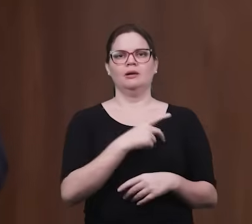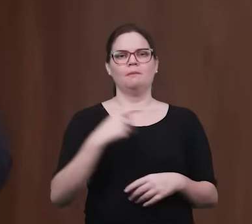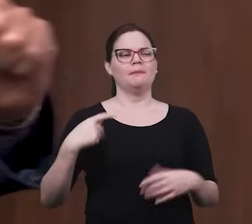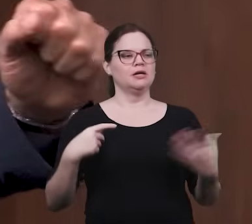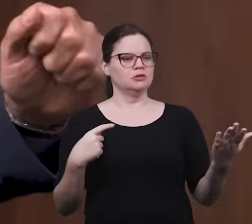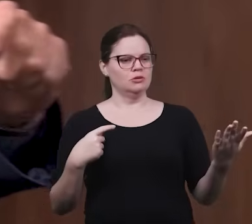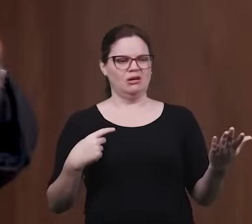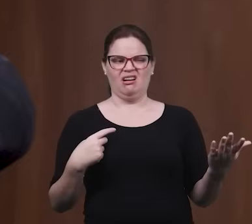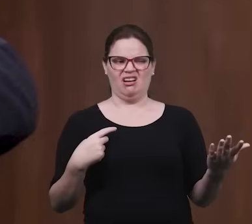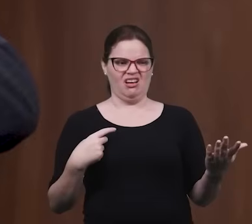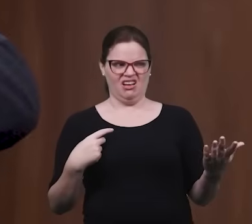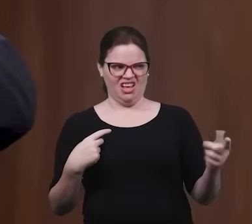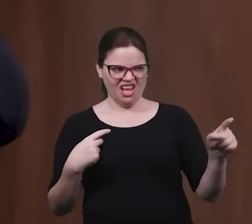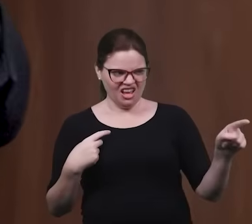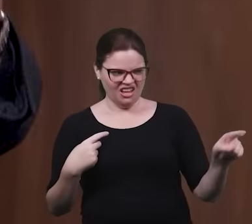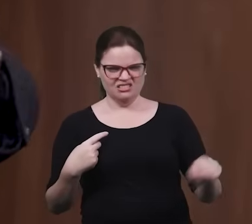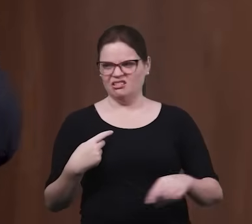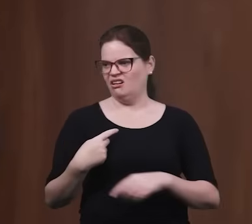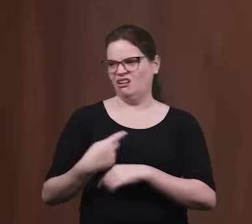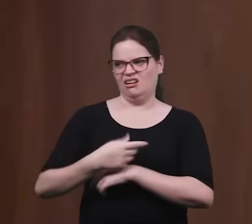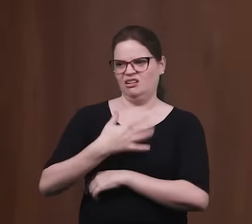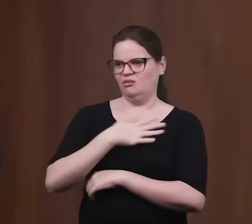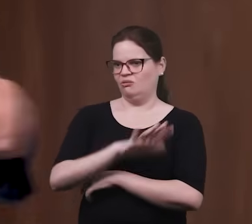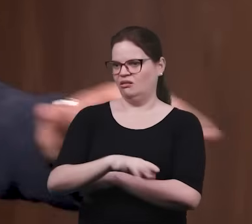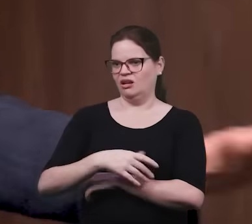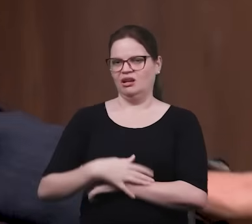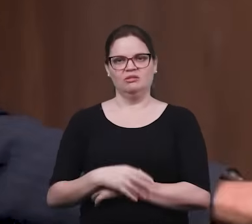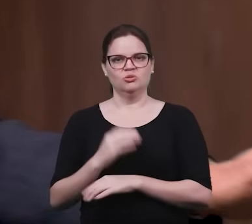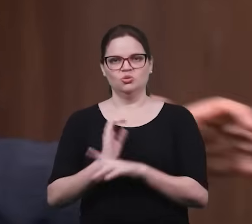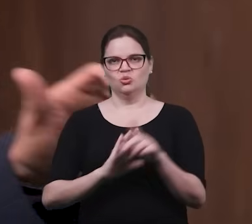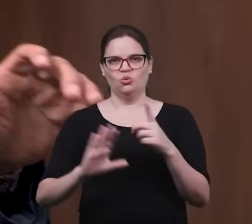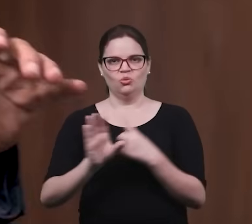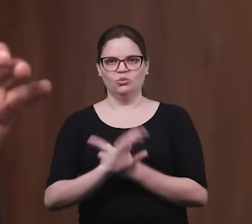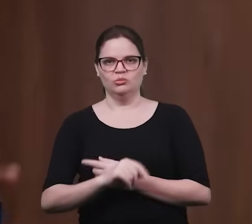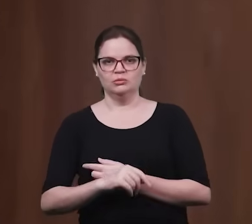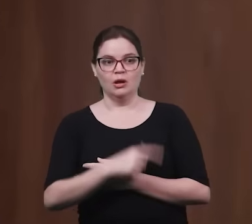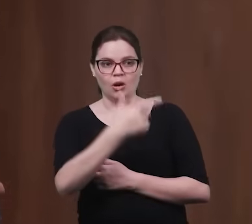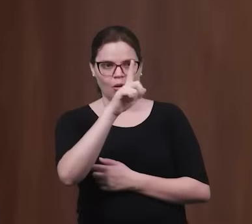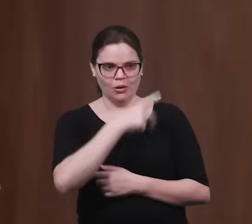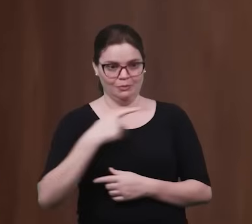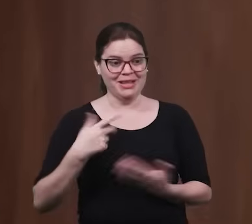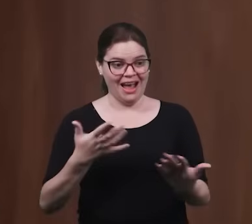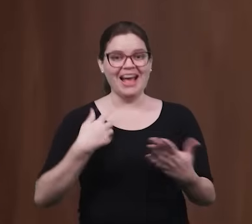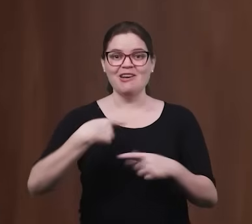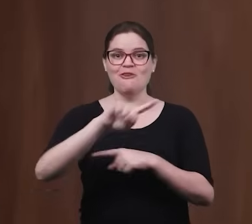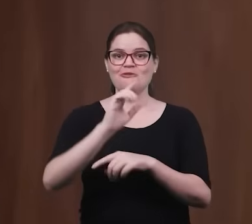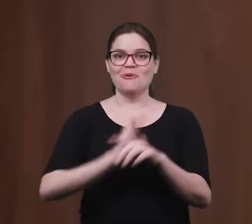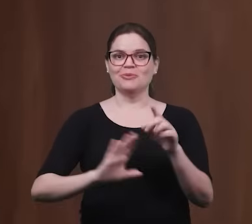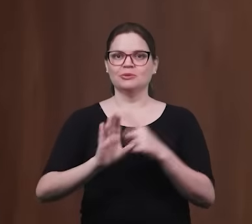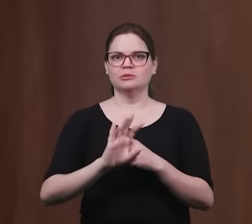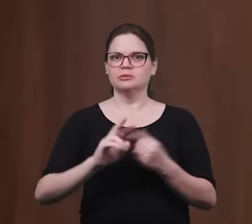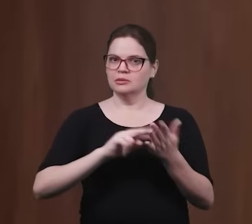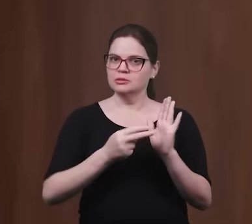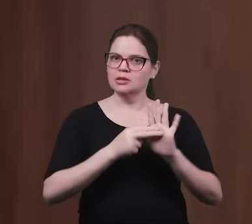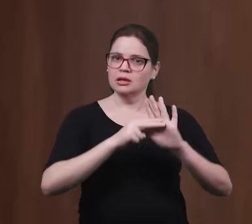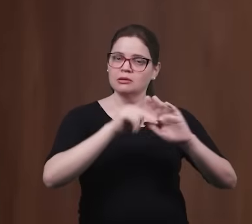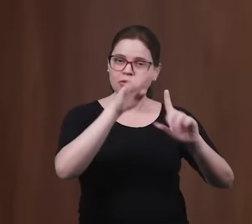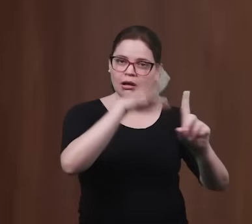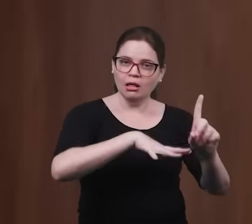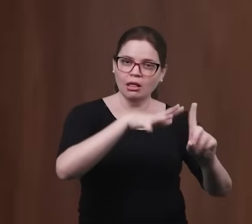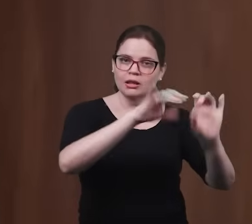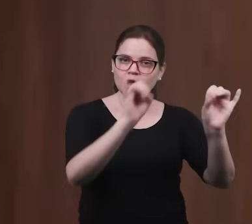não for o pastor fulano ou aquele irmão, olha, não dá nem vontade de ir no culto. Passou isso é idolatria? Isso é idolatria.